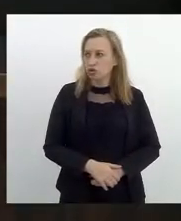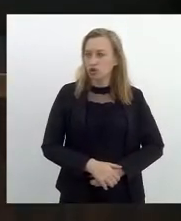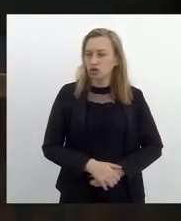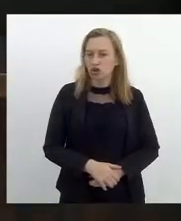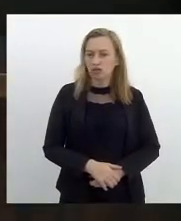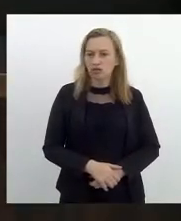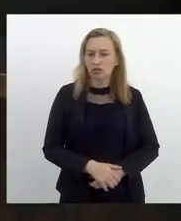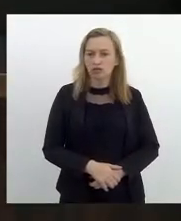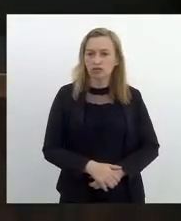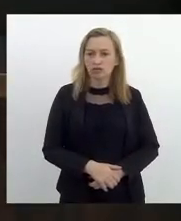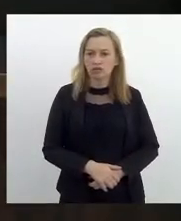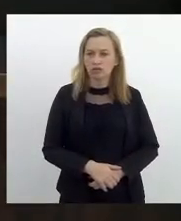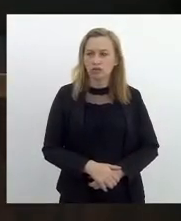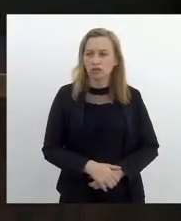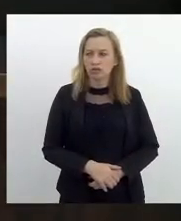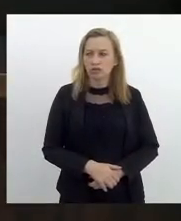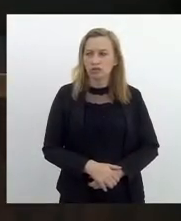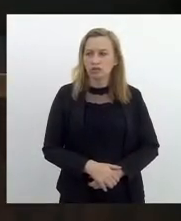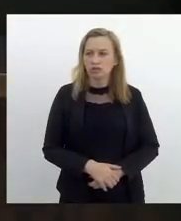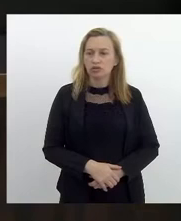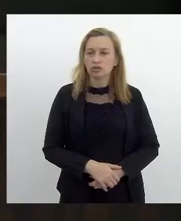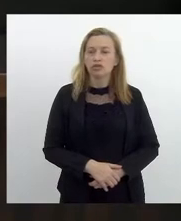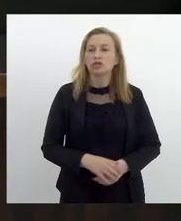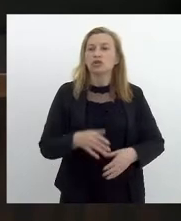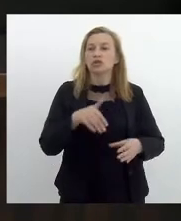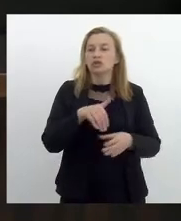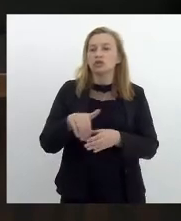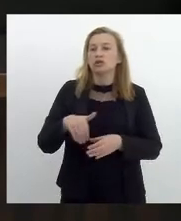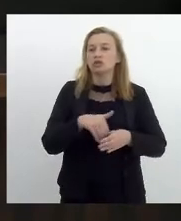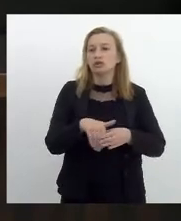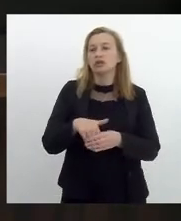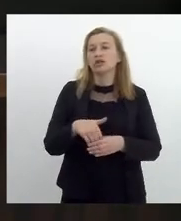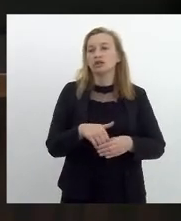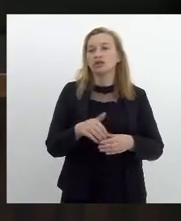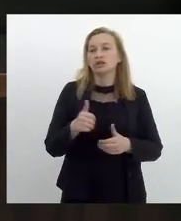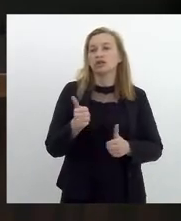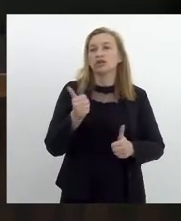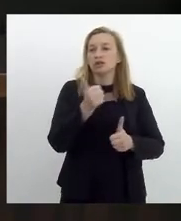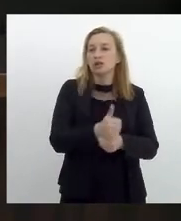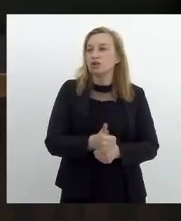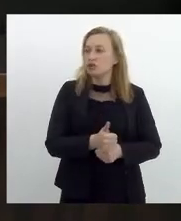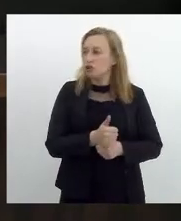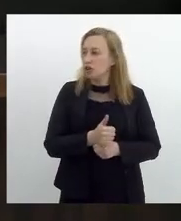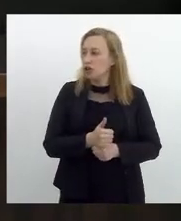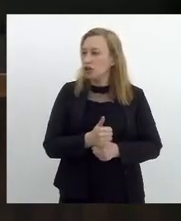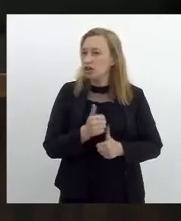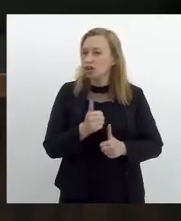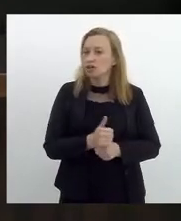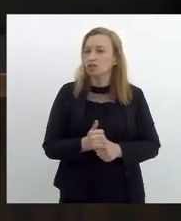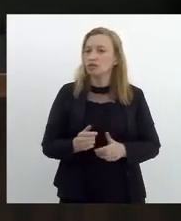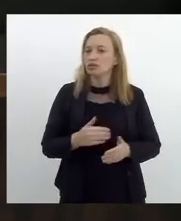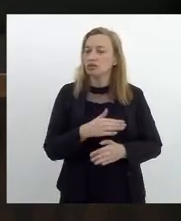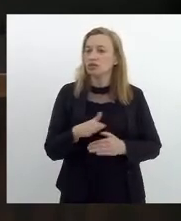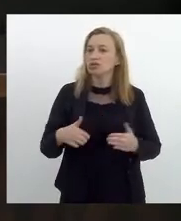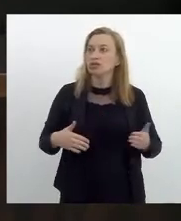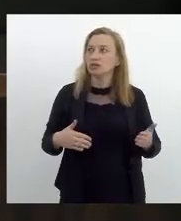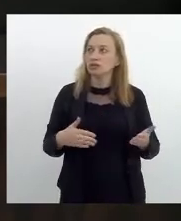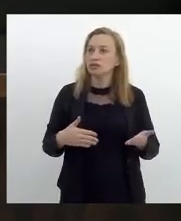Com os pareceres emitidos, em votação, o substitutivo. Os senhores que aprovam,